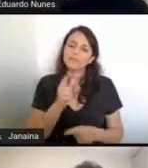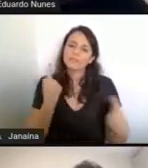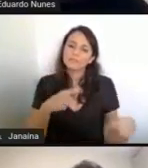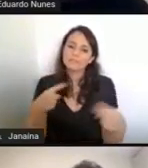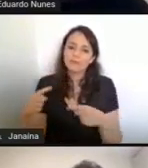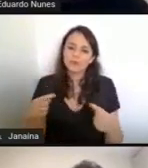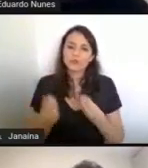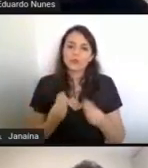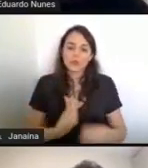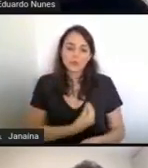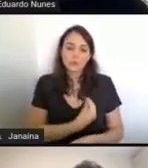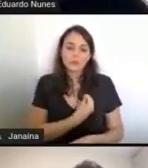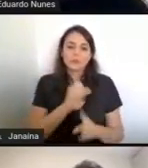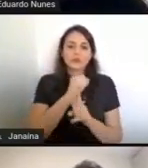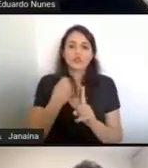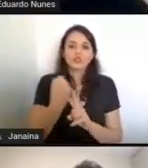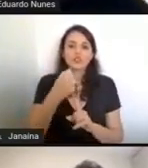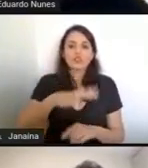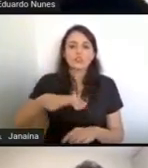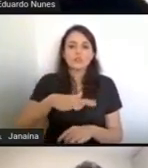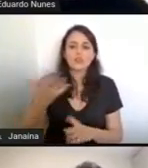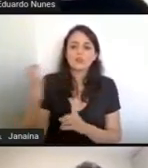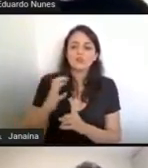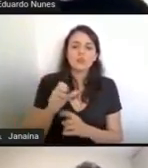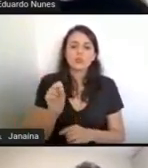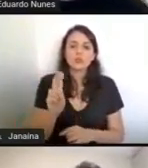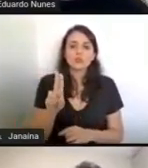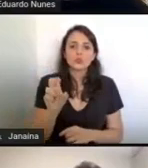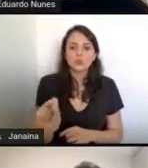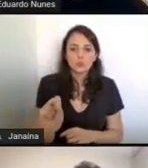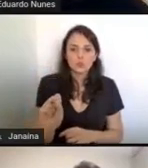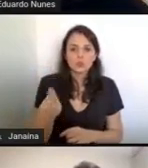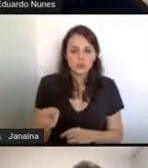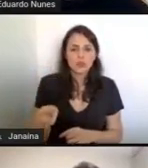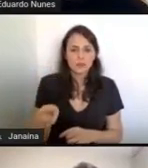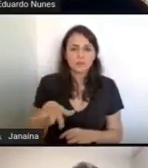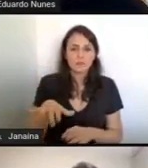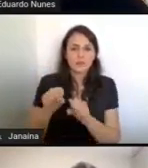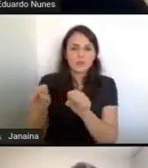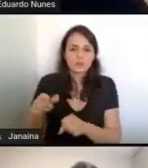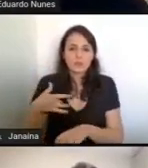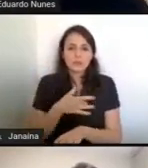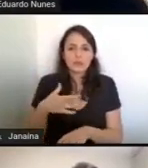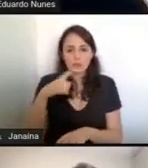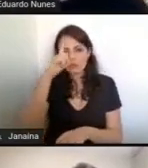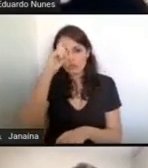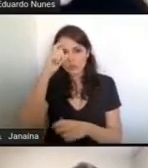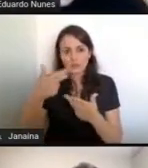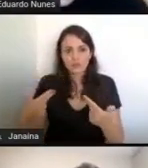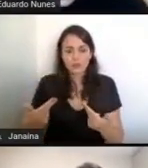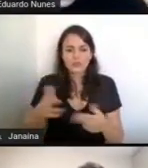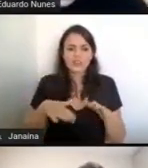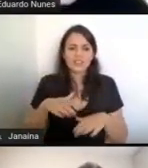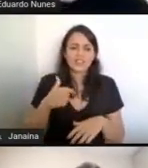a participação social no SUS, né, e por que que a gente tem uma visão, muitas vezes distorcida, de qual é a